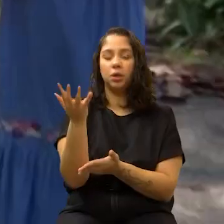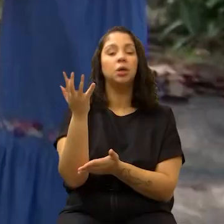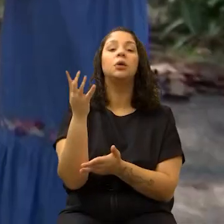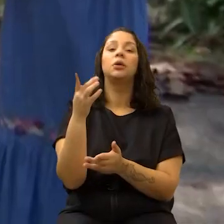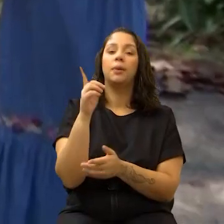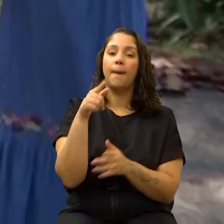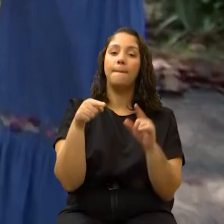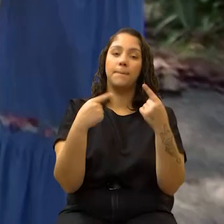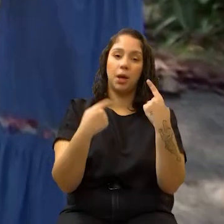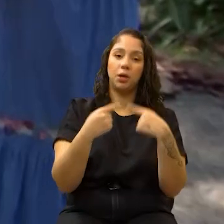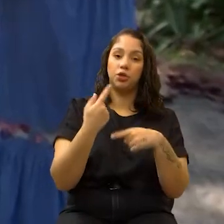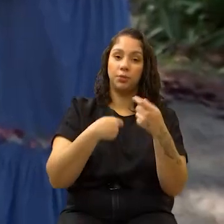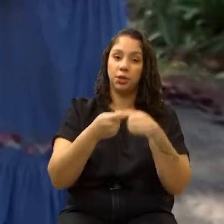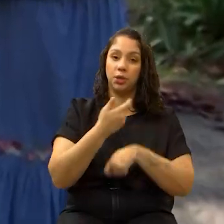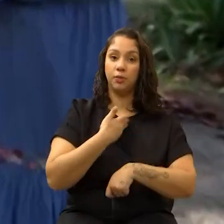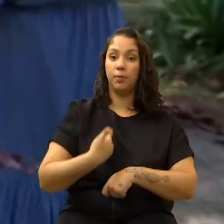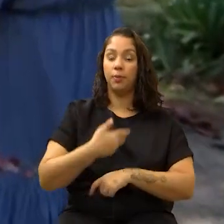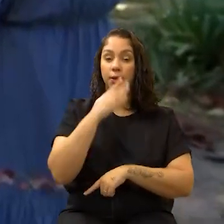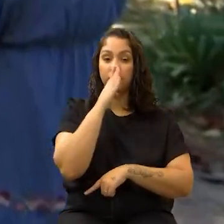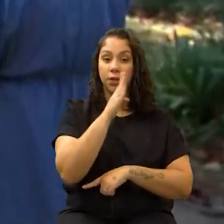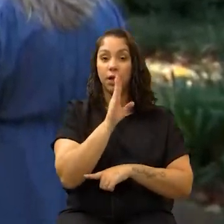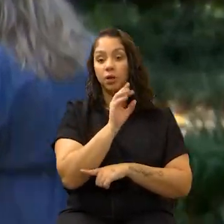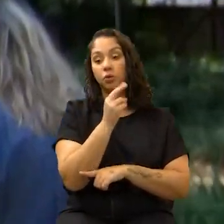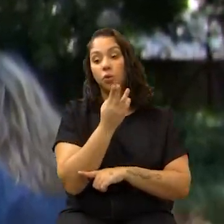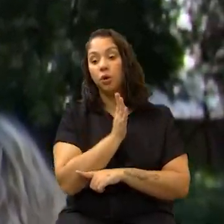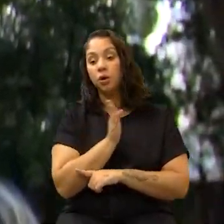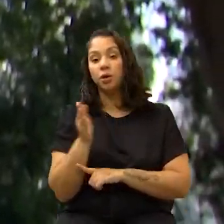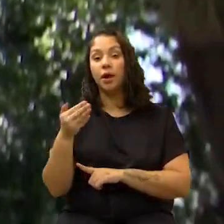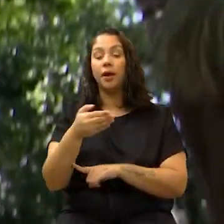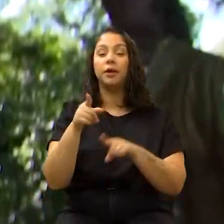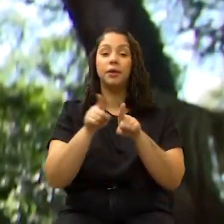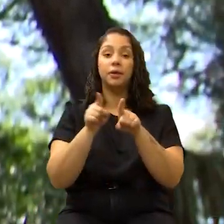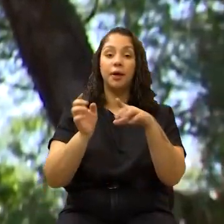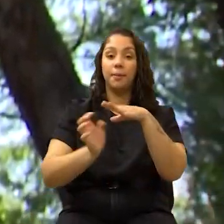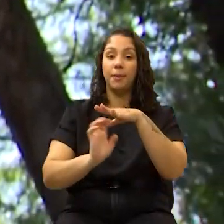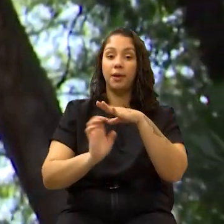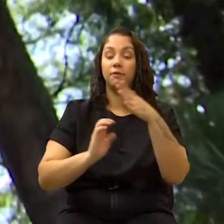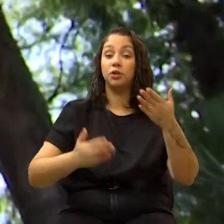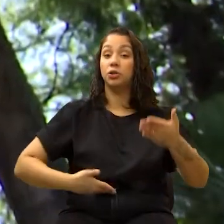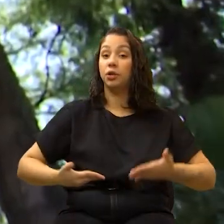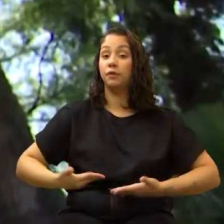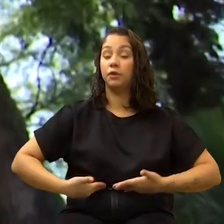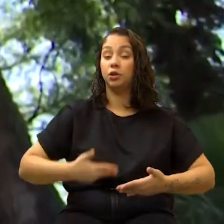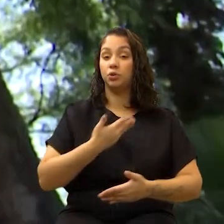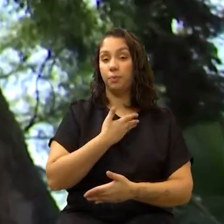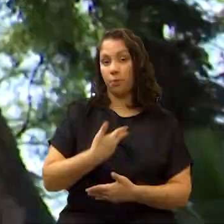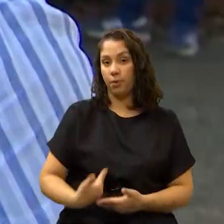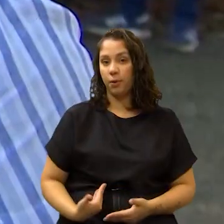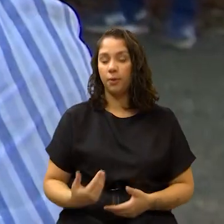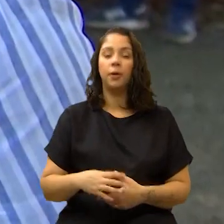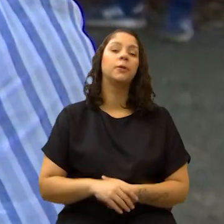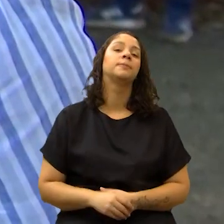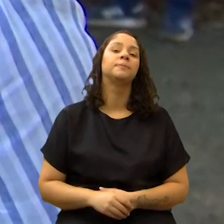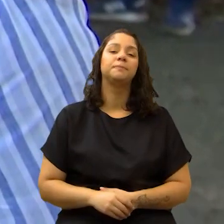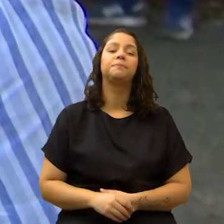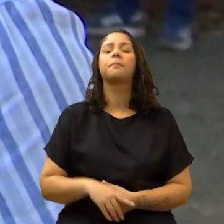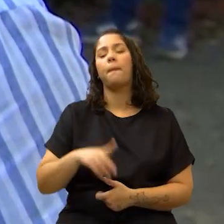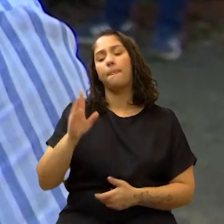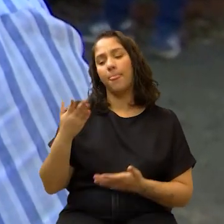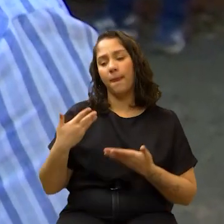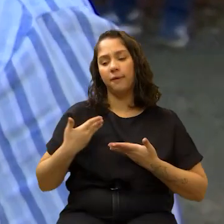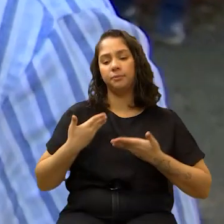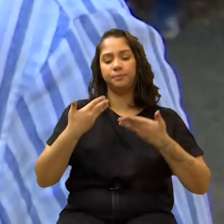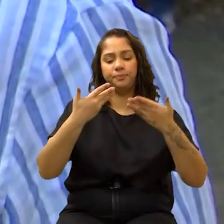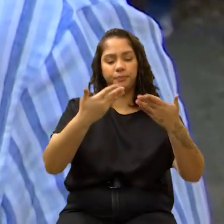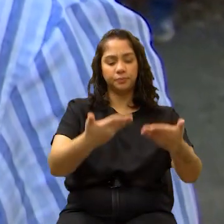Campinas, seja pela administração pública direta e indireta ou concessionárias de serviços públicos. A importância da visita,